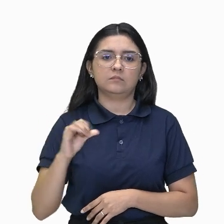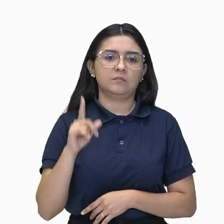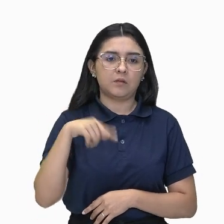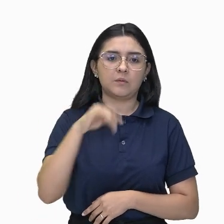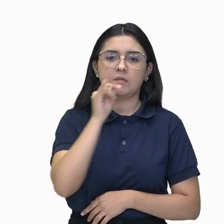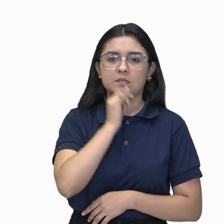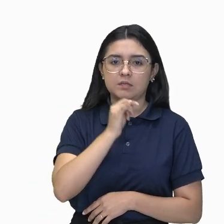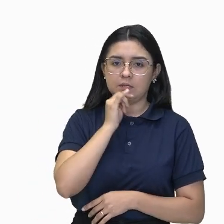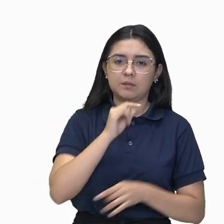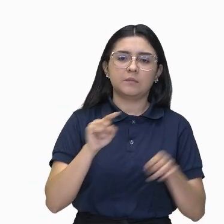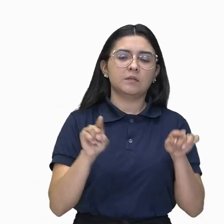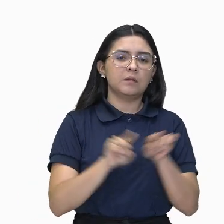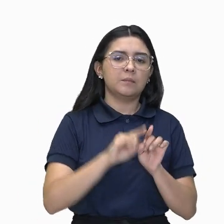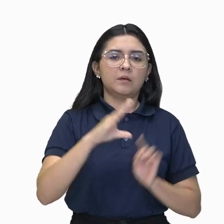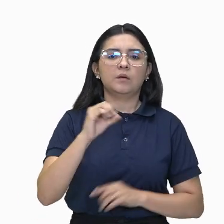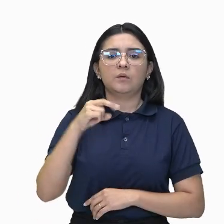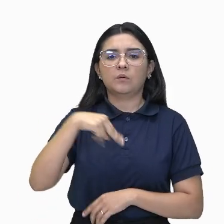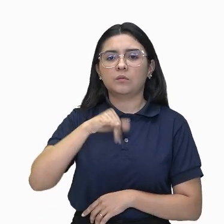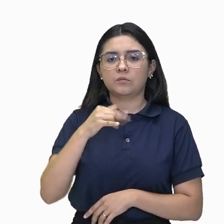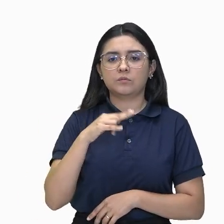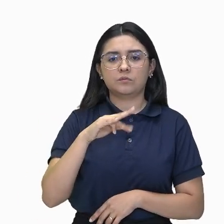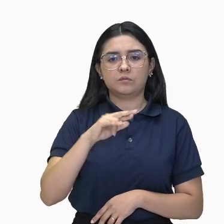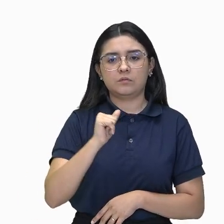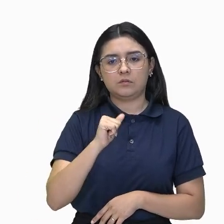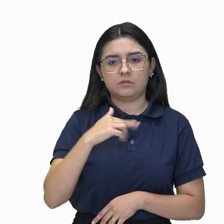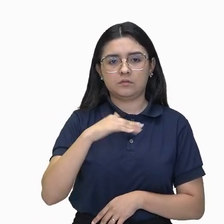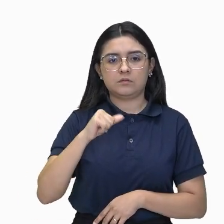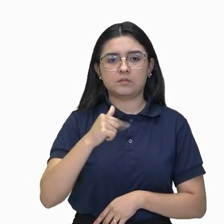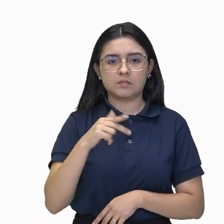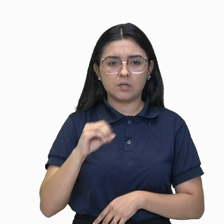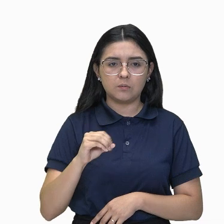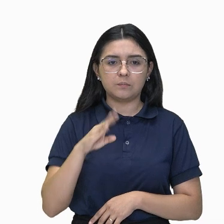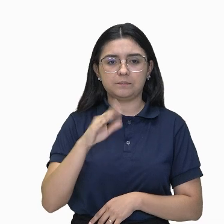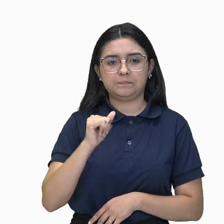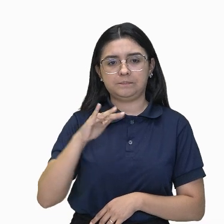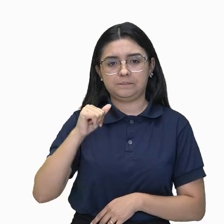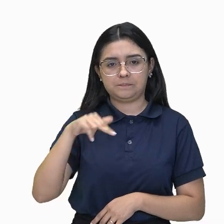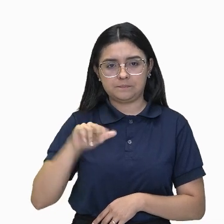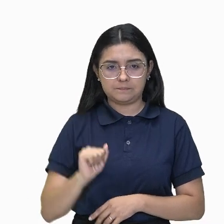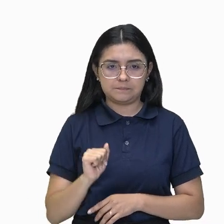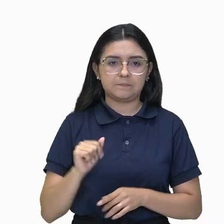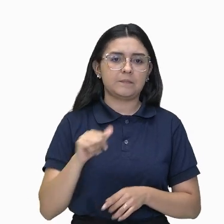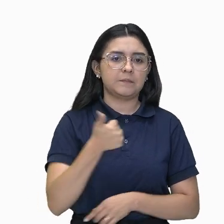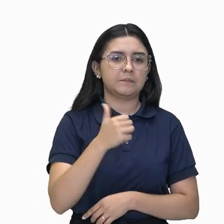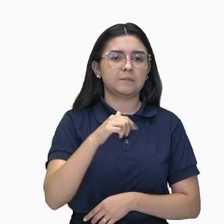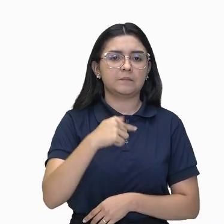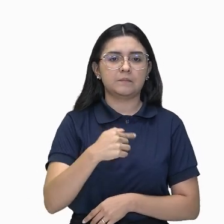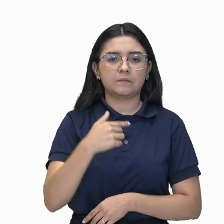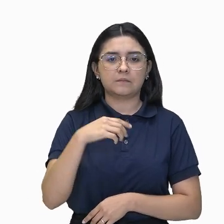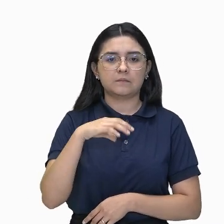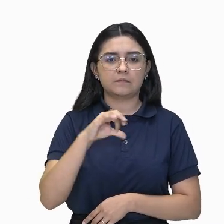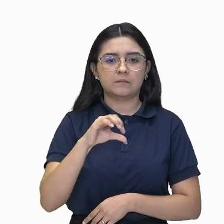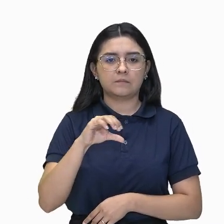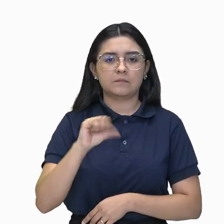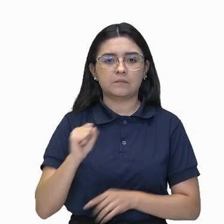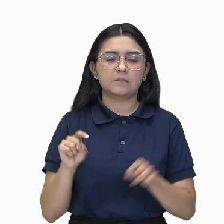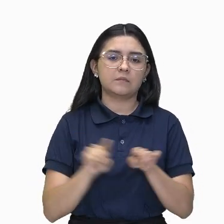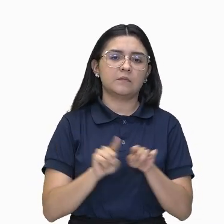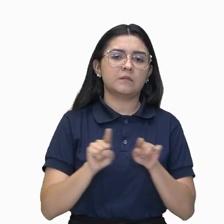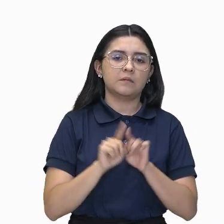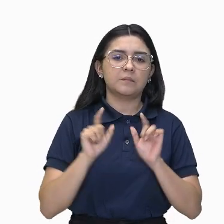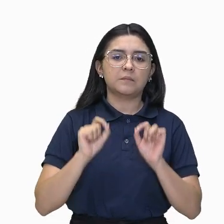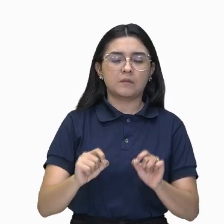também é um exemplo, né, desses movimentos de luta pela abolição. E a